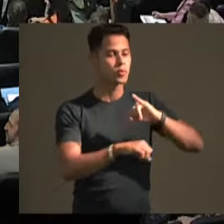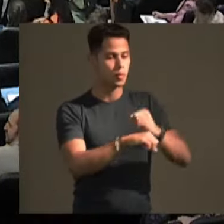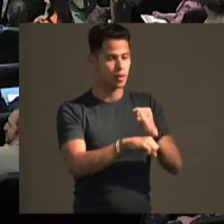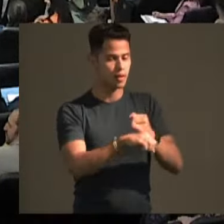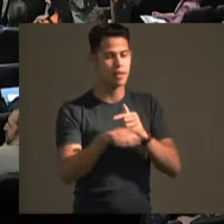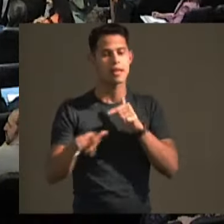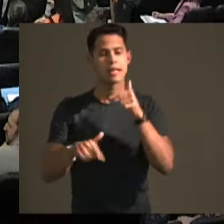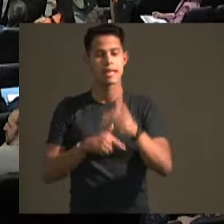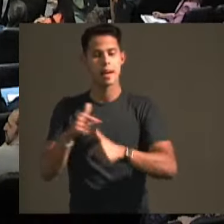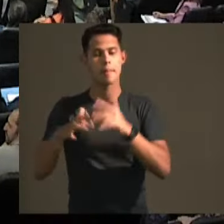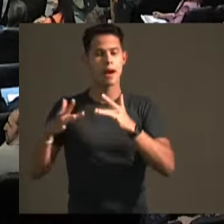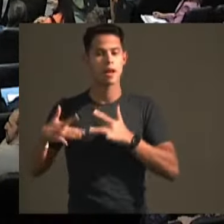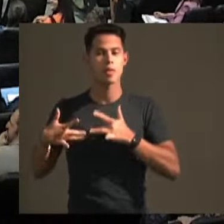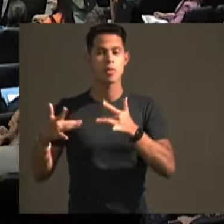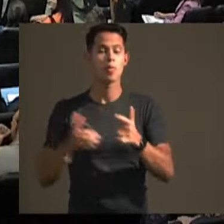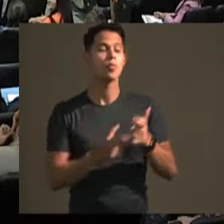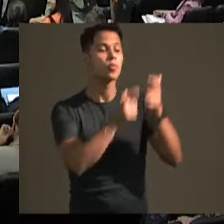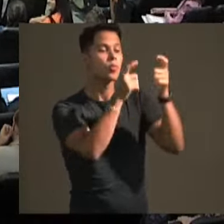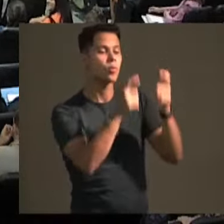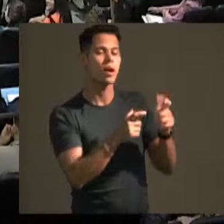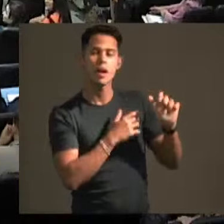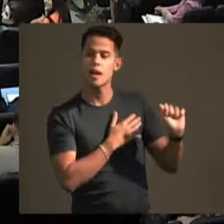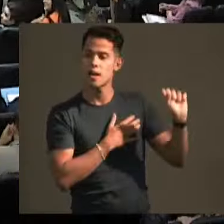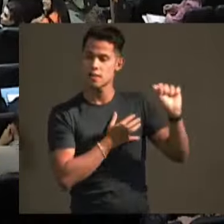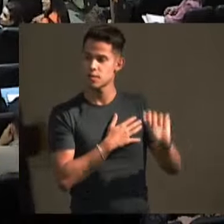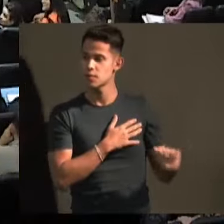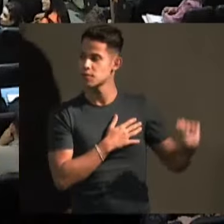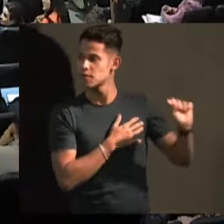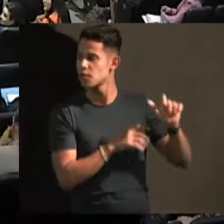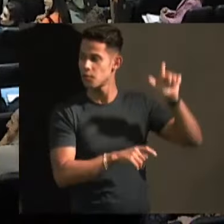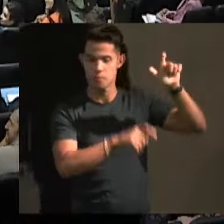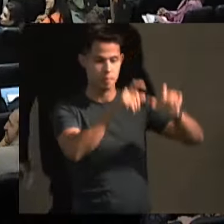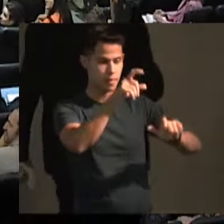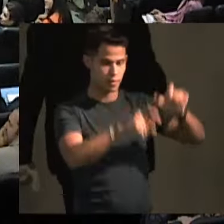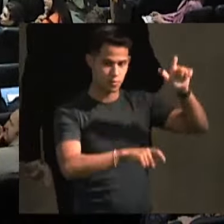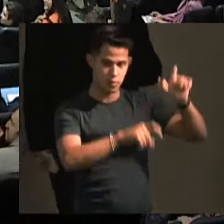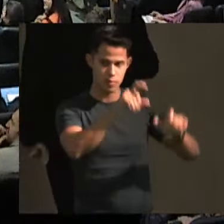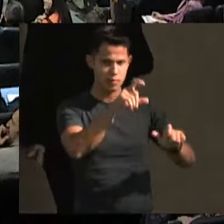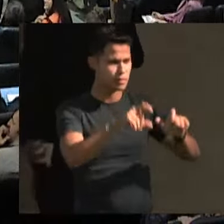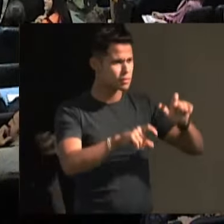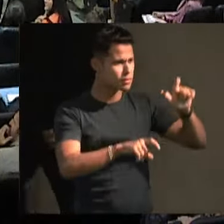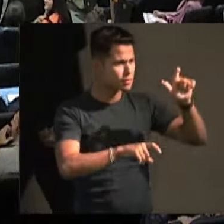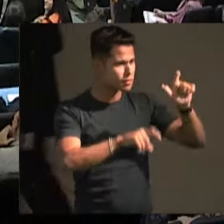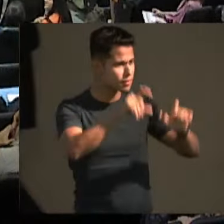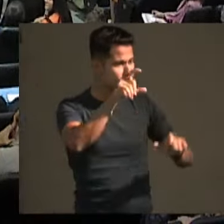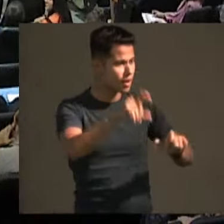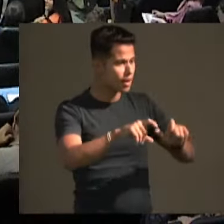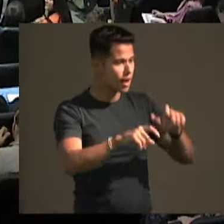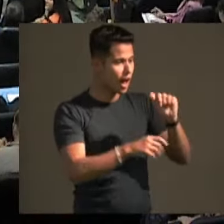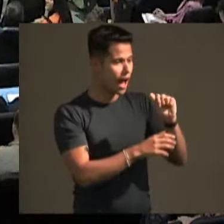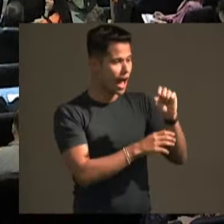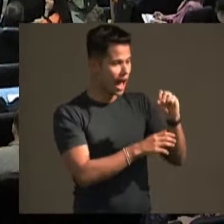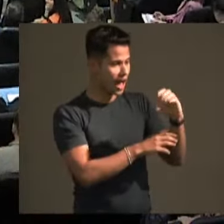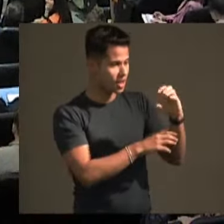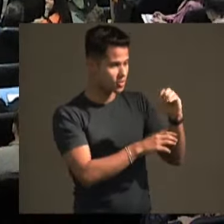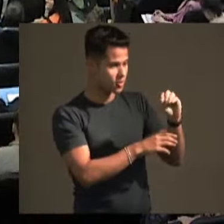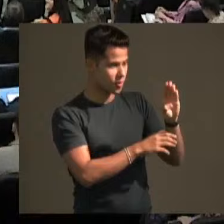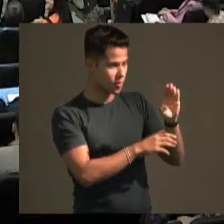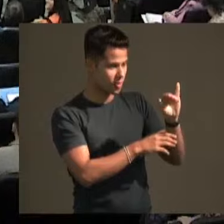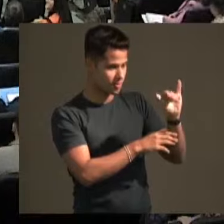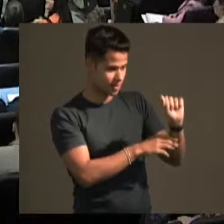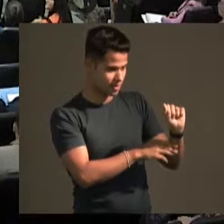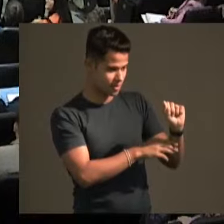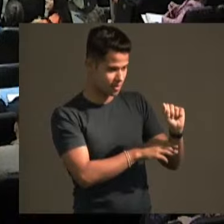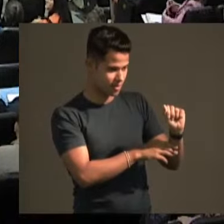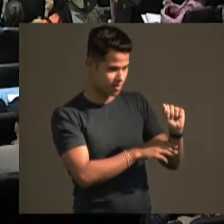como voluntário e na associação das pessoas com ostomia. Você falou aí de 6 bilhões de